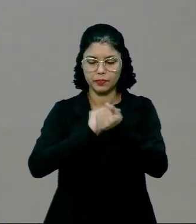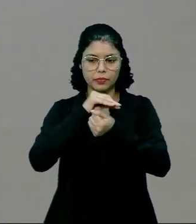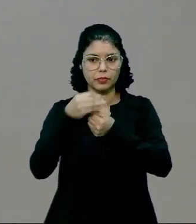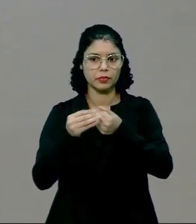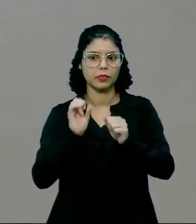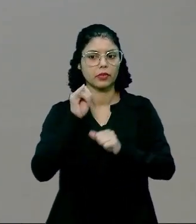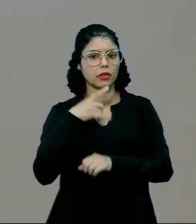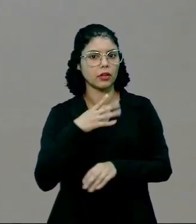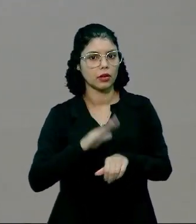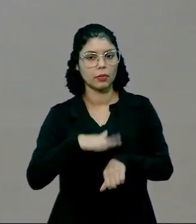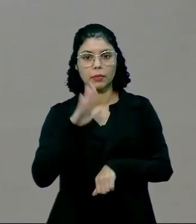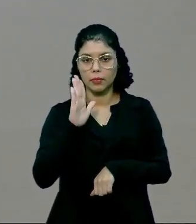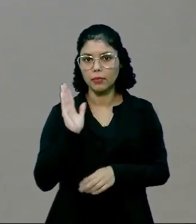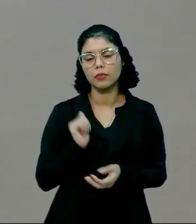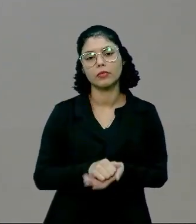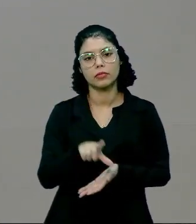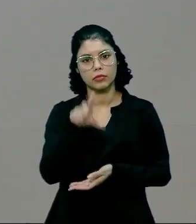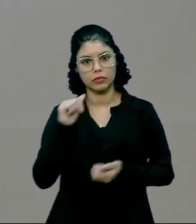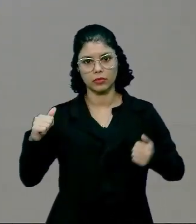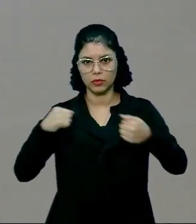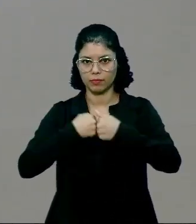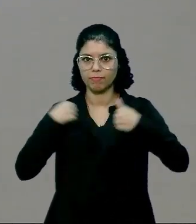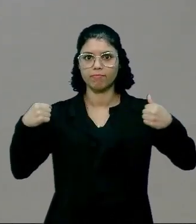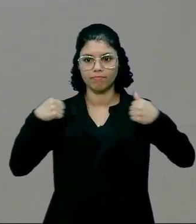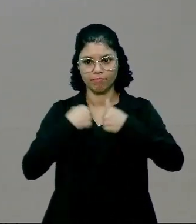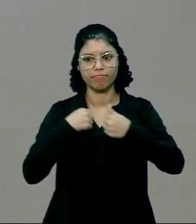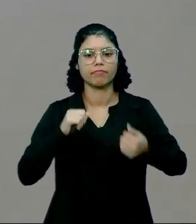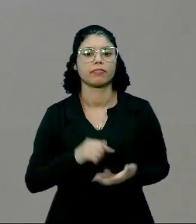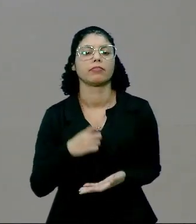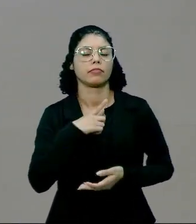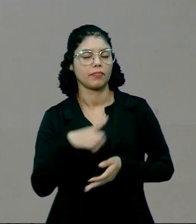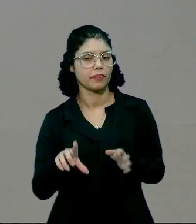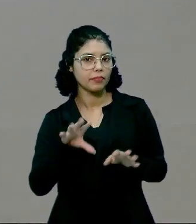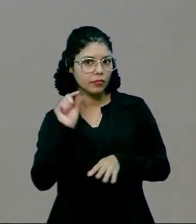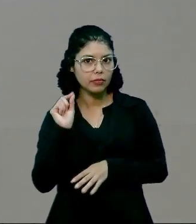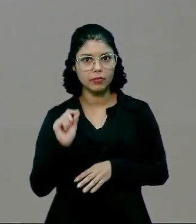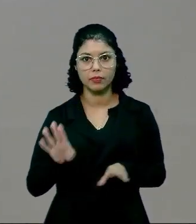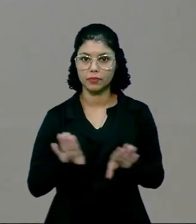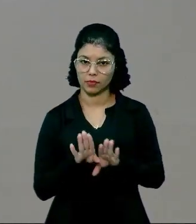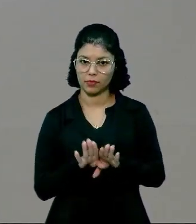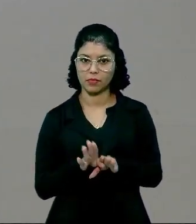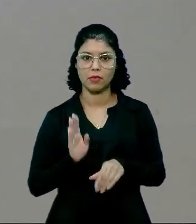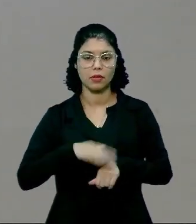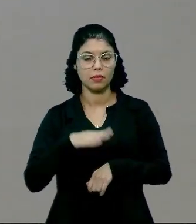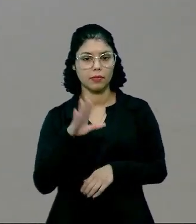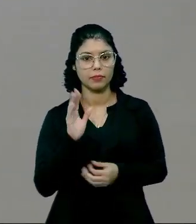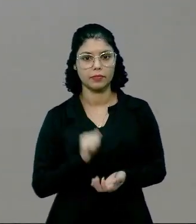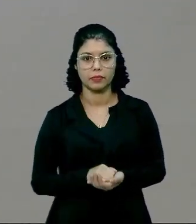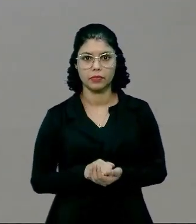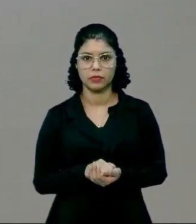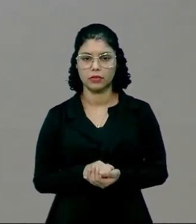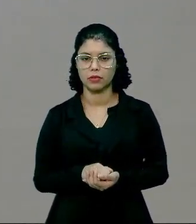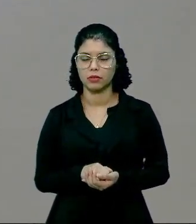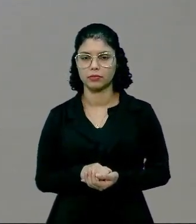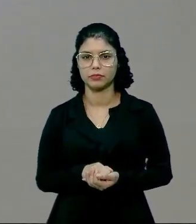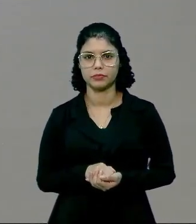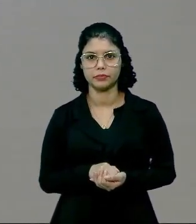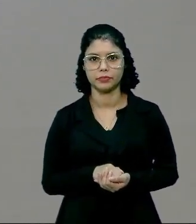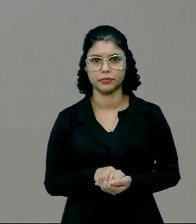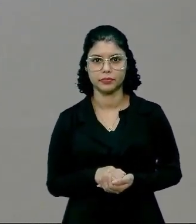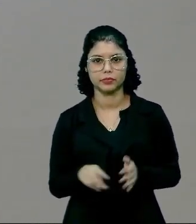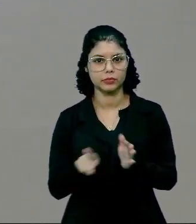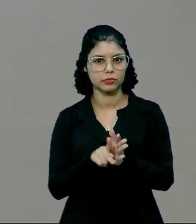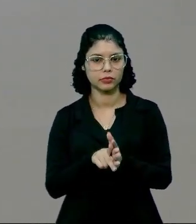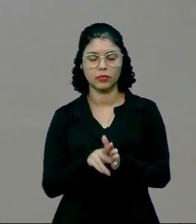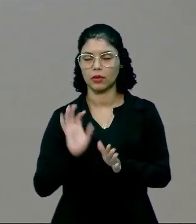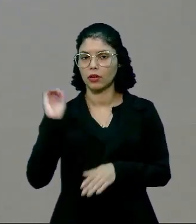tenho mais moléculas eu tenho mais chances de ter colisões se eu tenho mais chance de ter colisões eu tenho mais chances de ter colisões efetivas